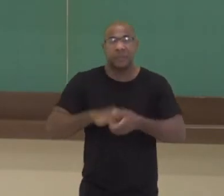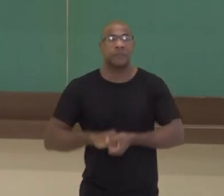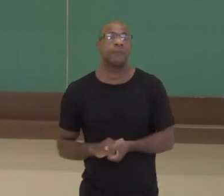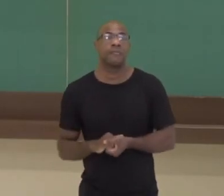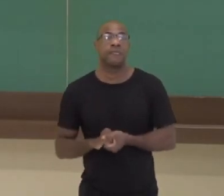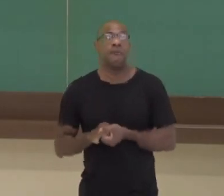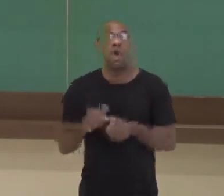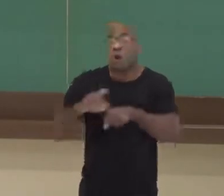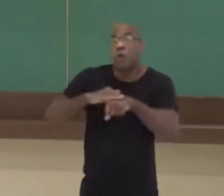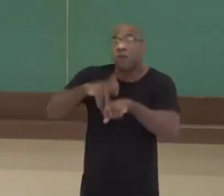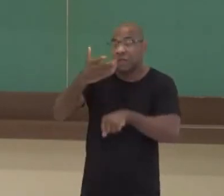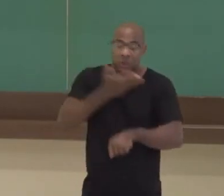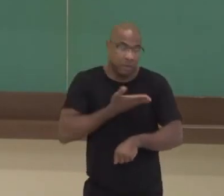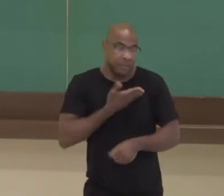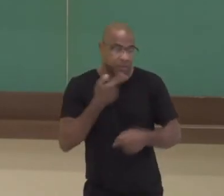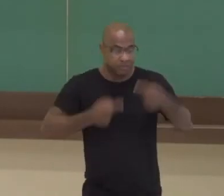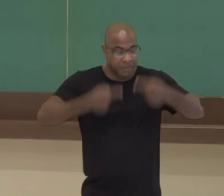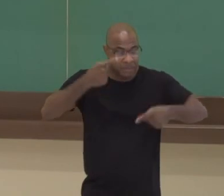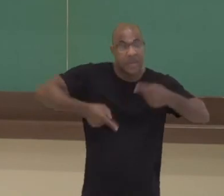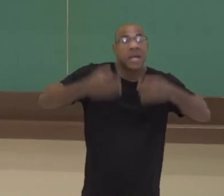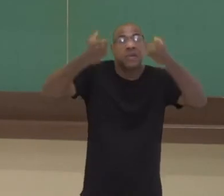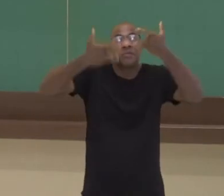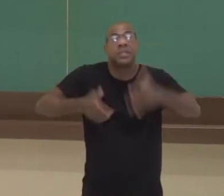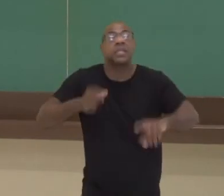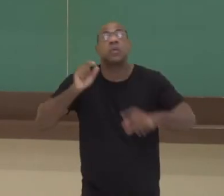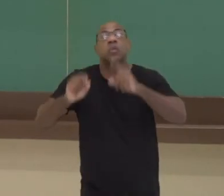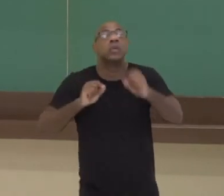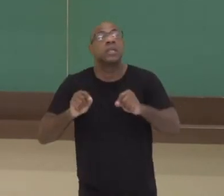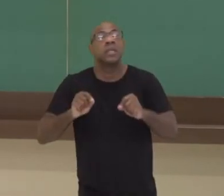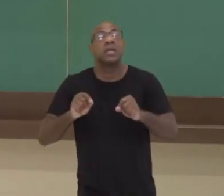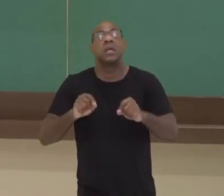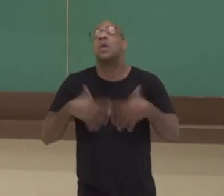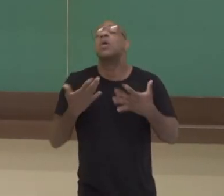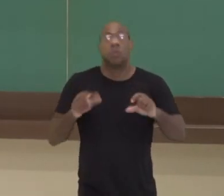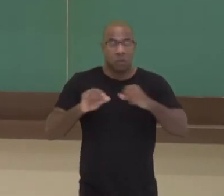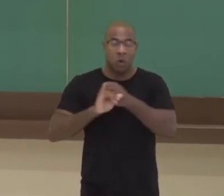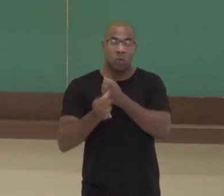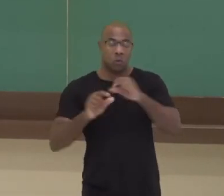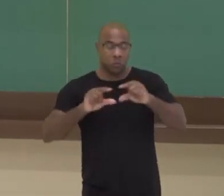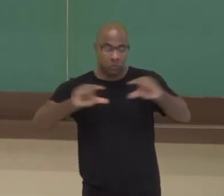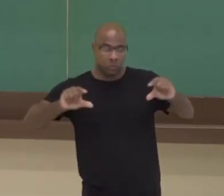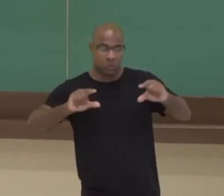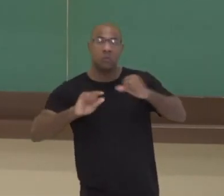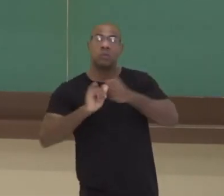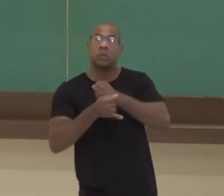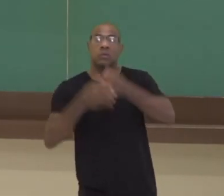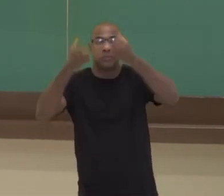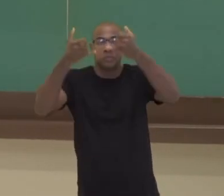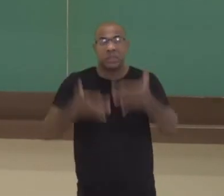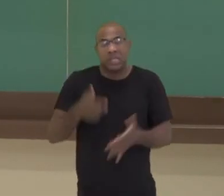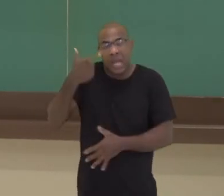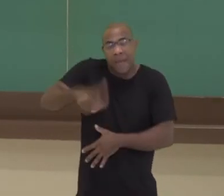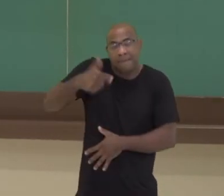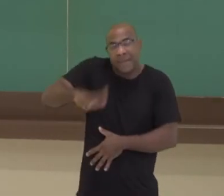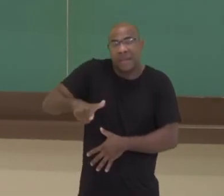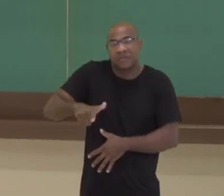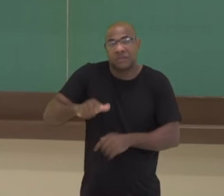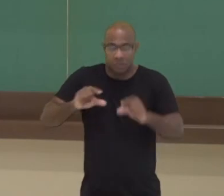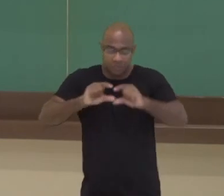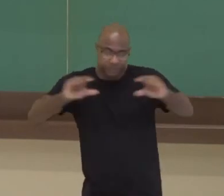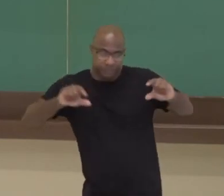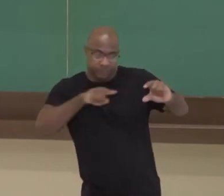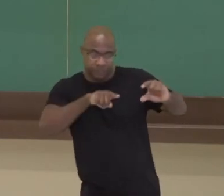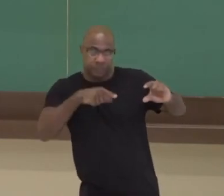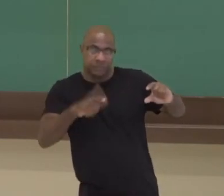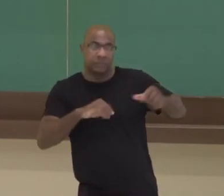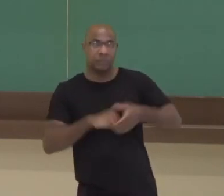Converse com um colega, explique a que parte da crônica esse trecho se refere. Notou que dá para